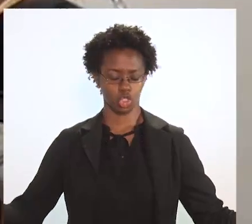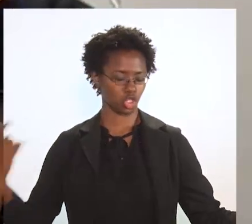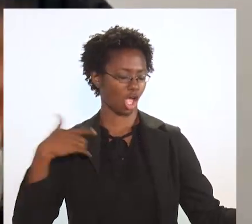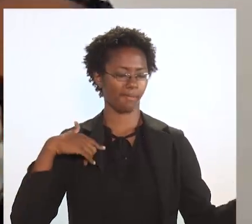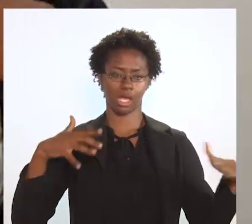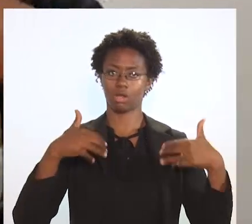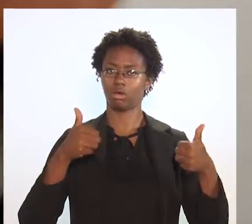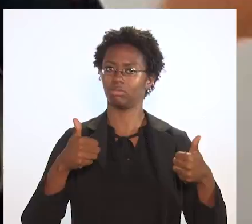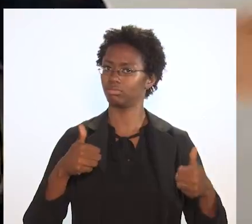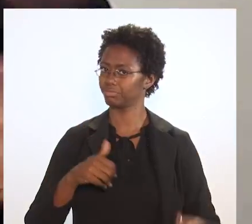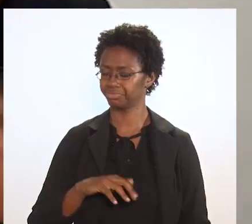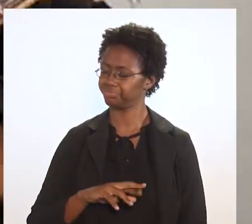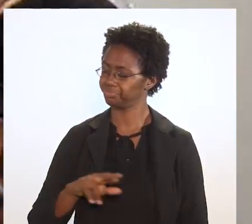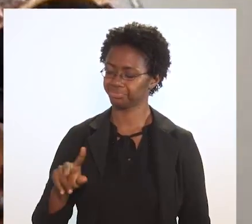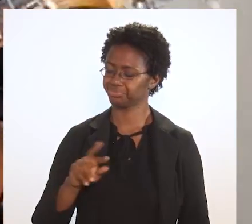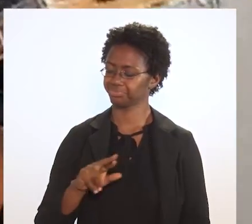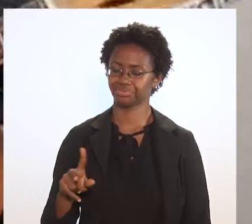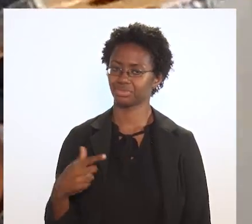né?